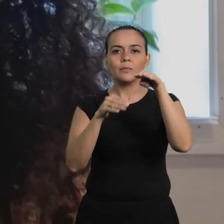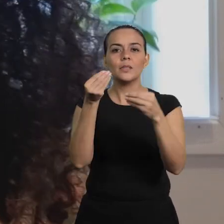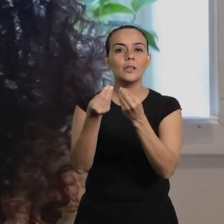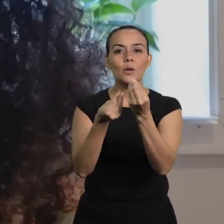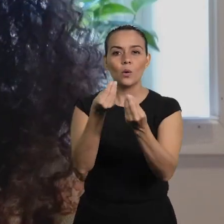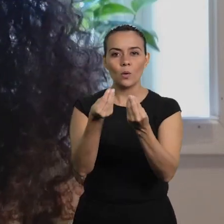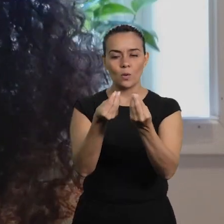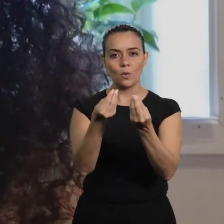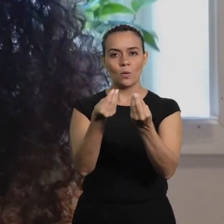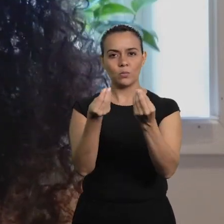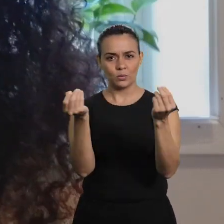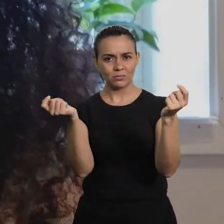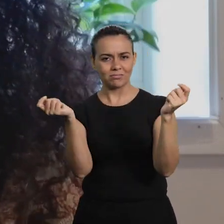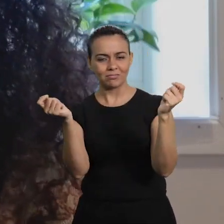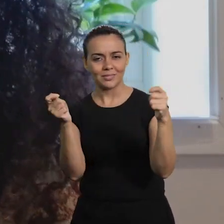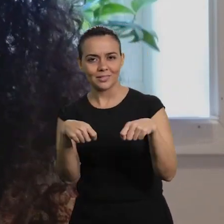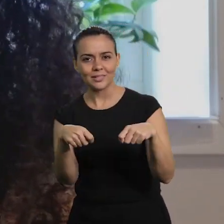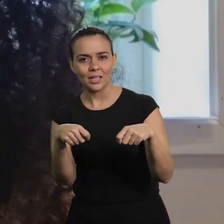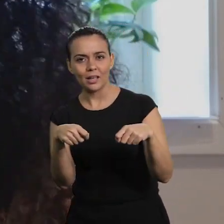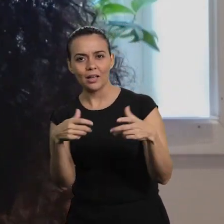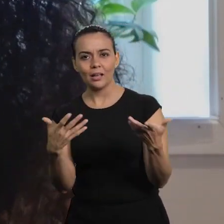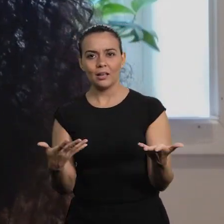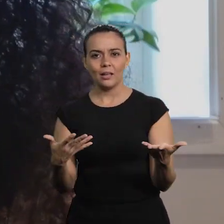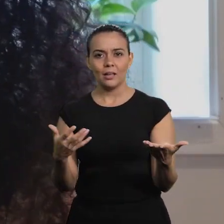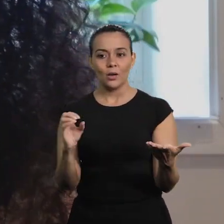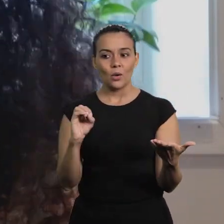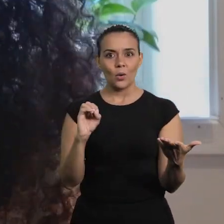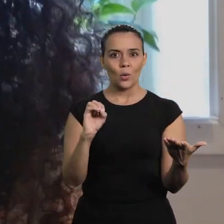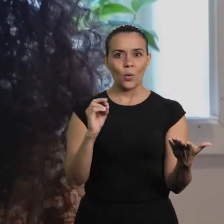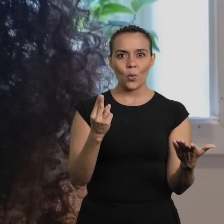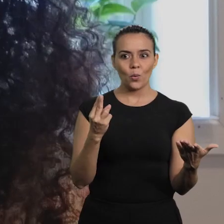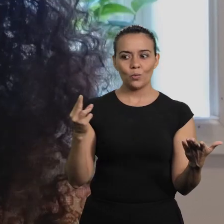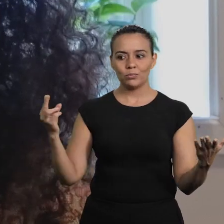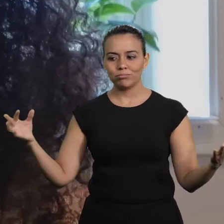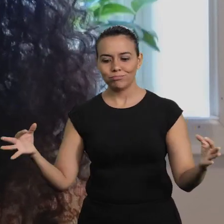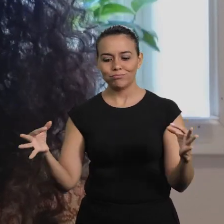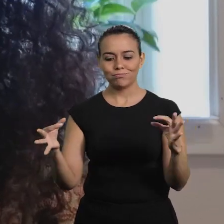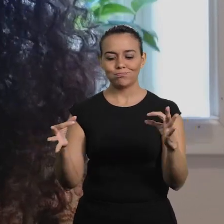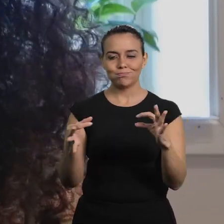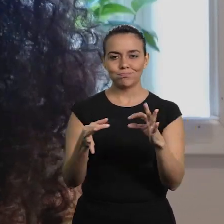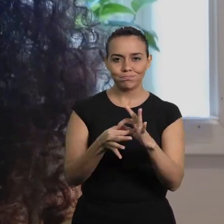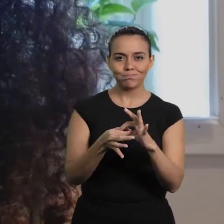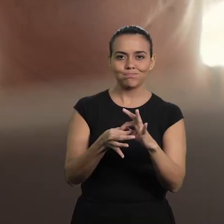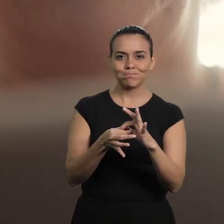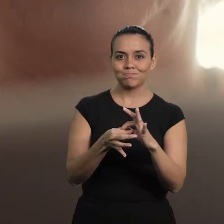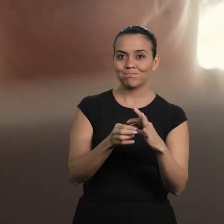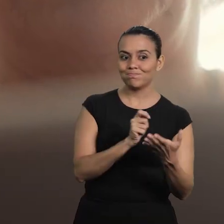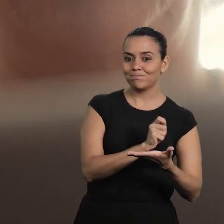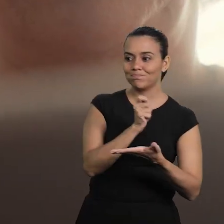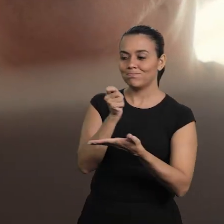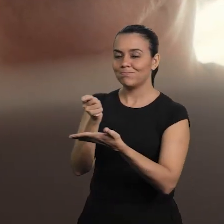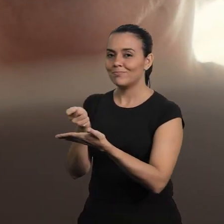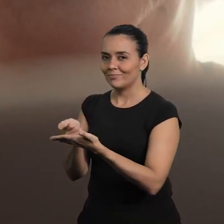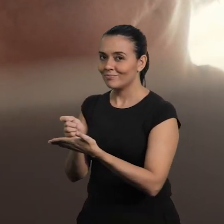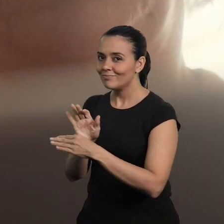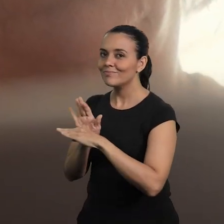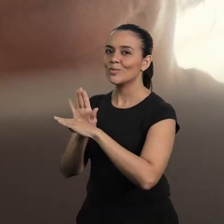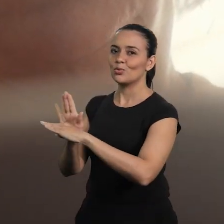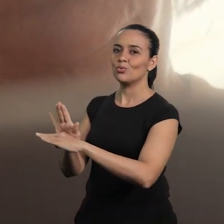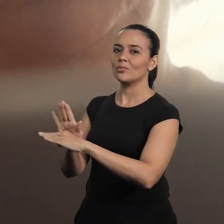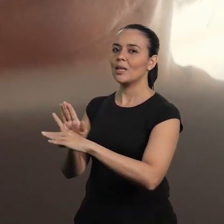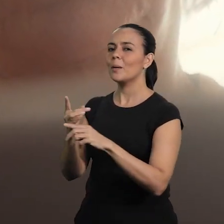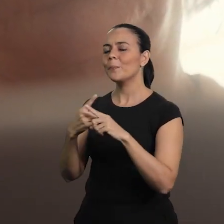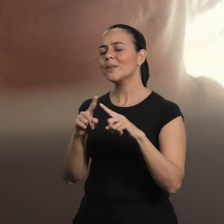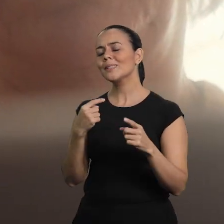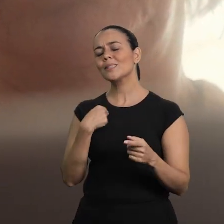ter ao trabalhar-se com o mercado de capitais, né? Então, mas aí a